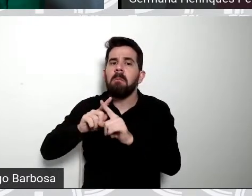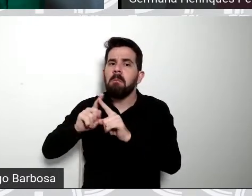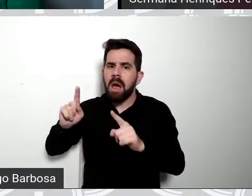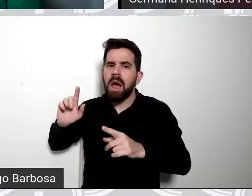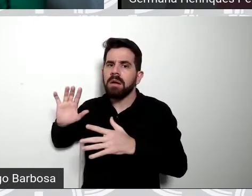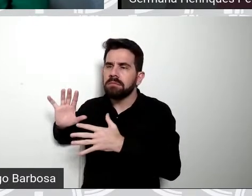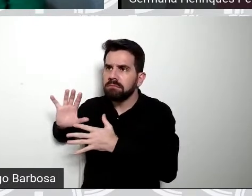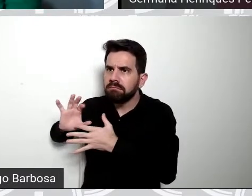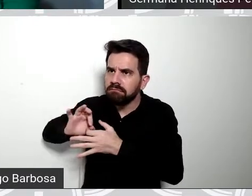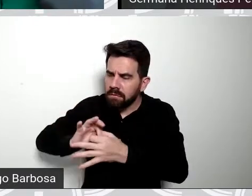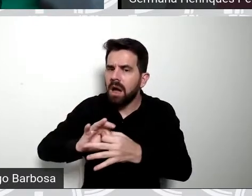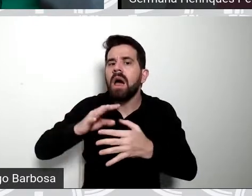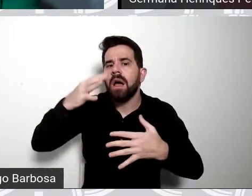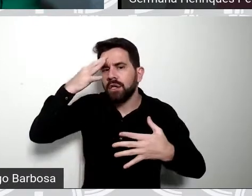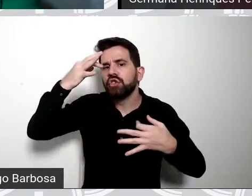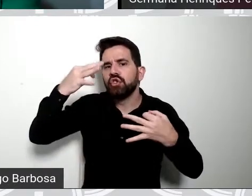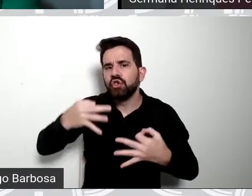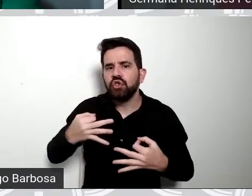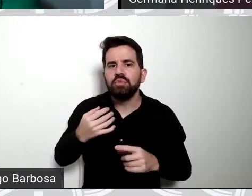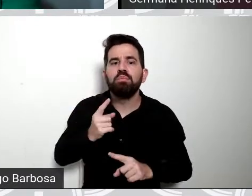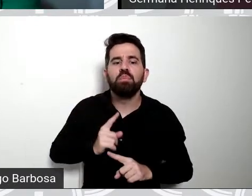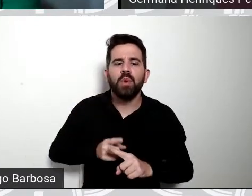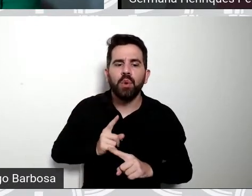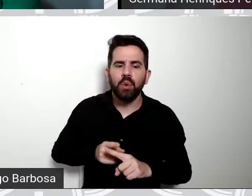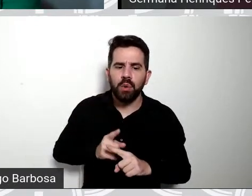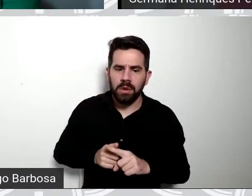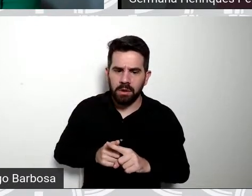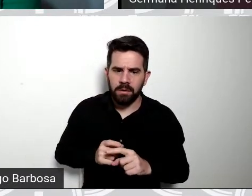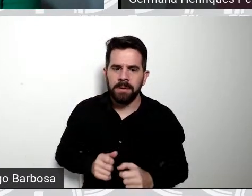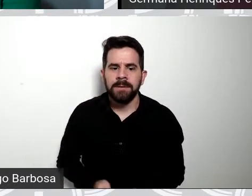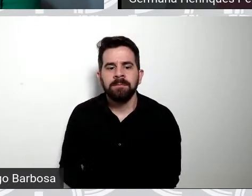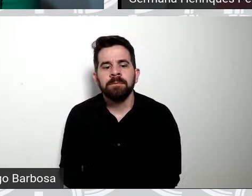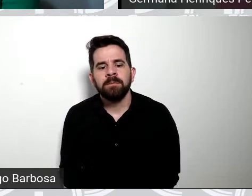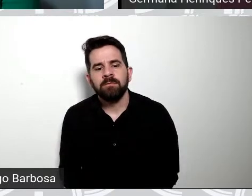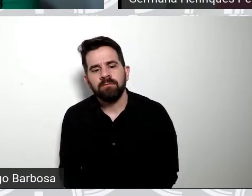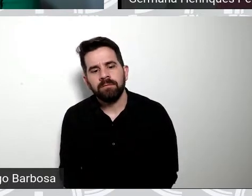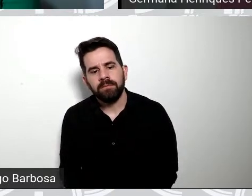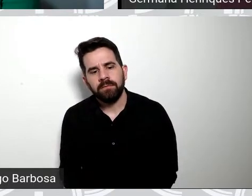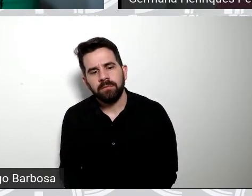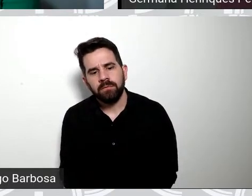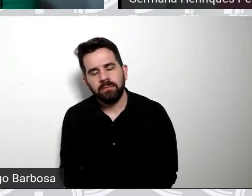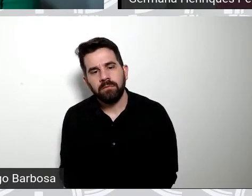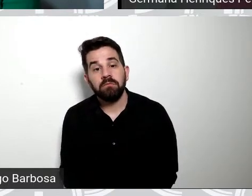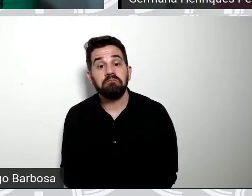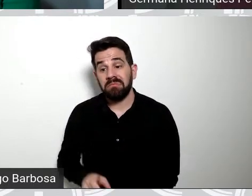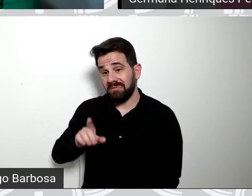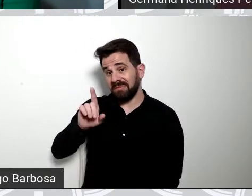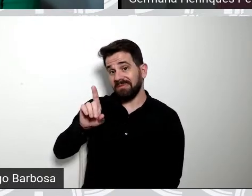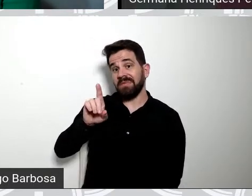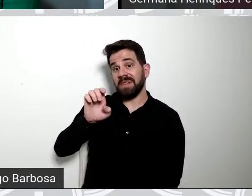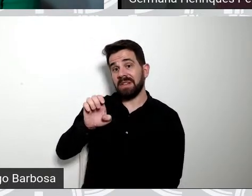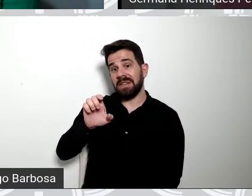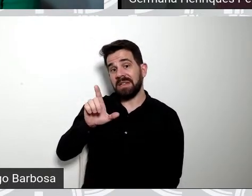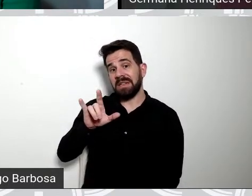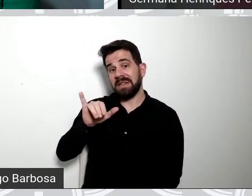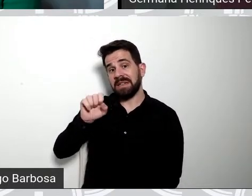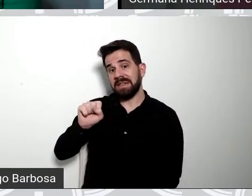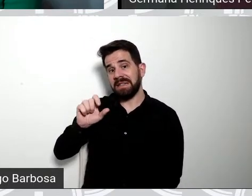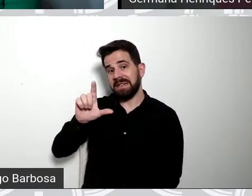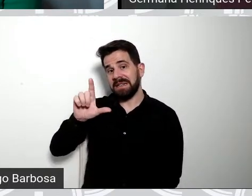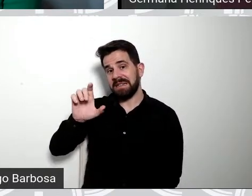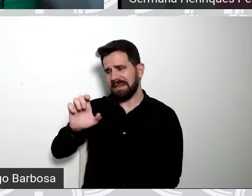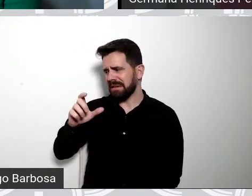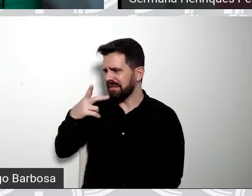aqui o passado de forma coerente. O que o Delille chama de coerente? Seria